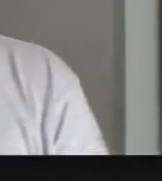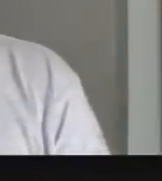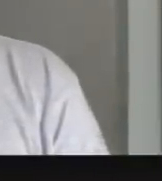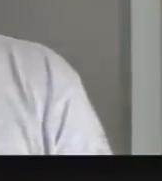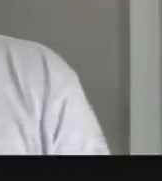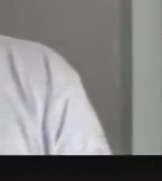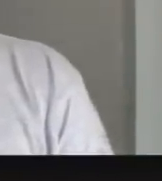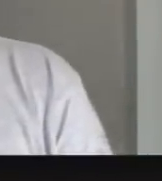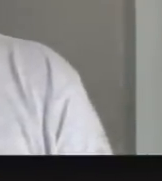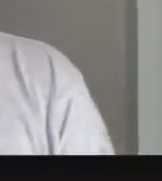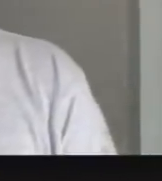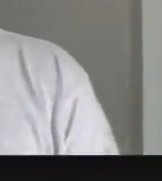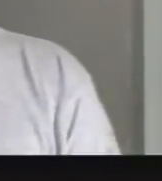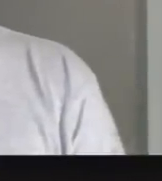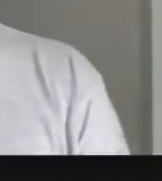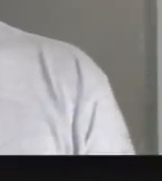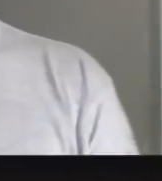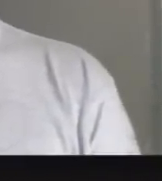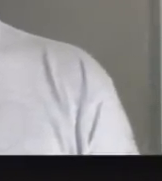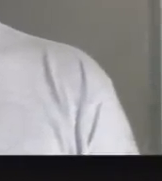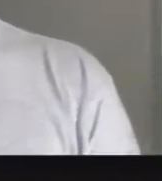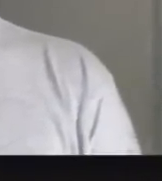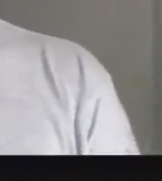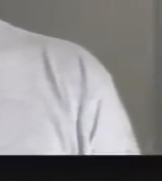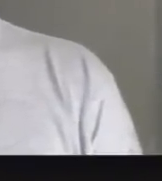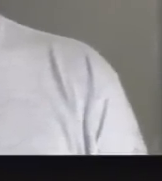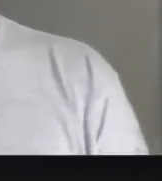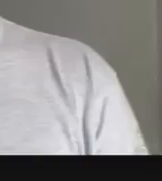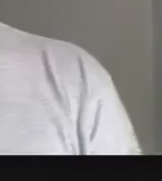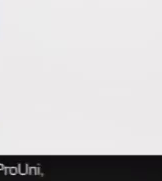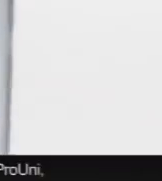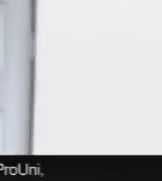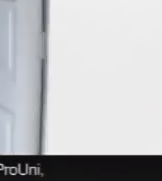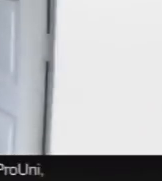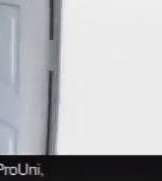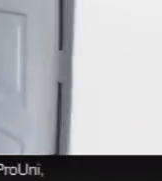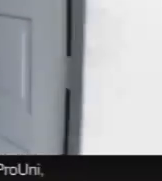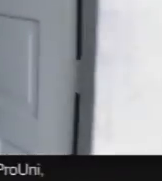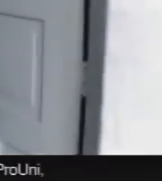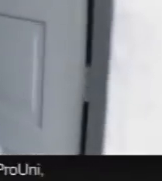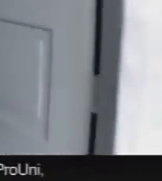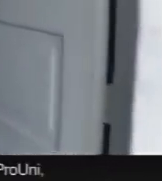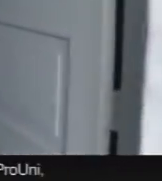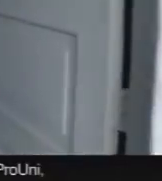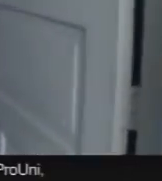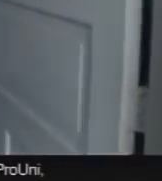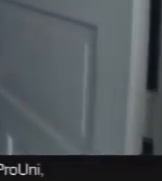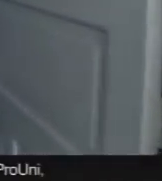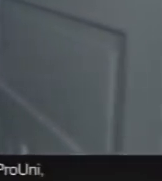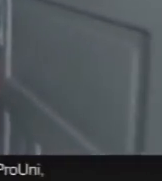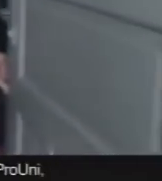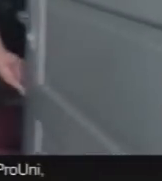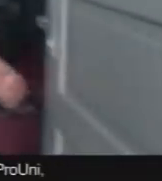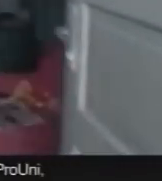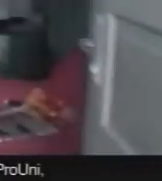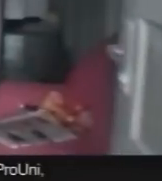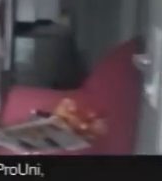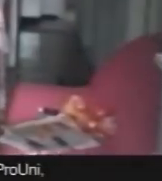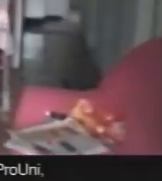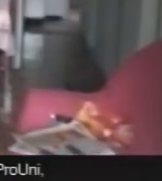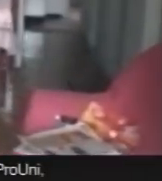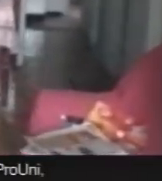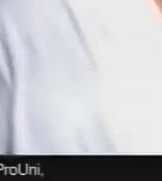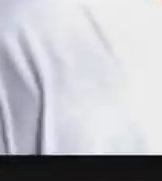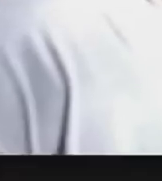anos, parado, eu resolvi terminar o segundo grau. Aí entrei na internet para ver o que era esse tal de ProUni, e